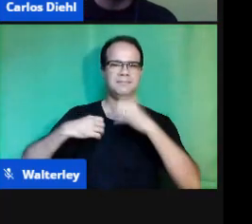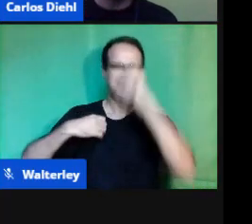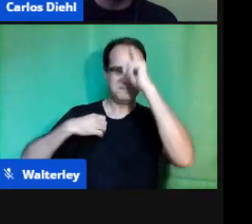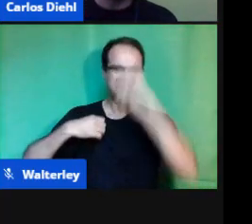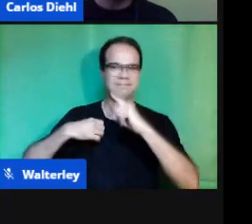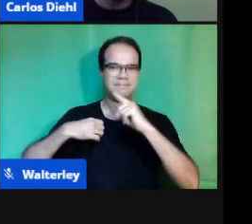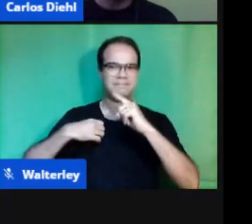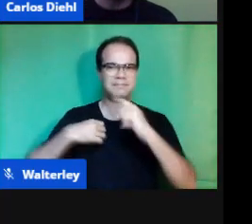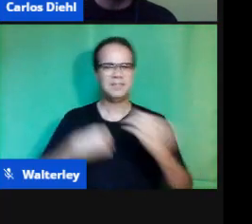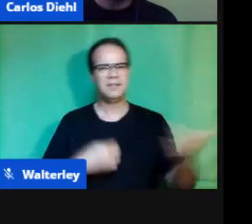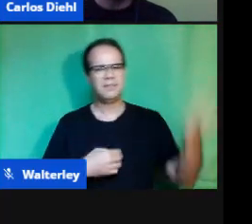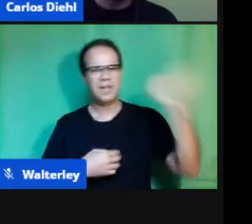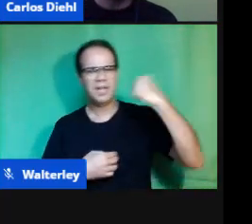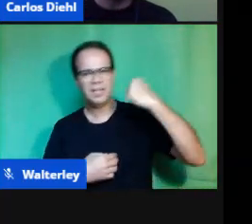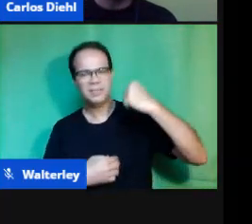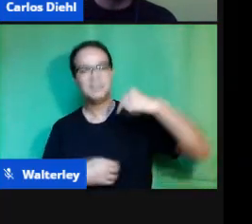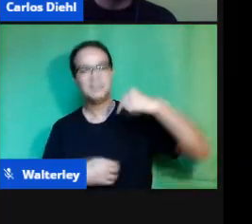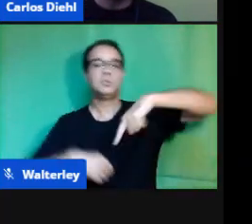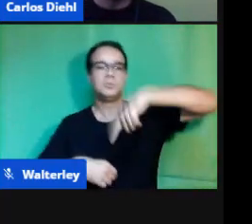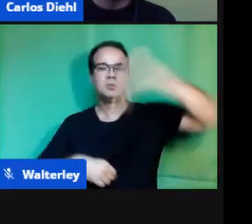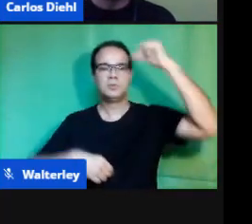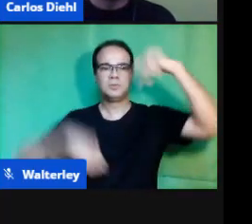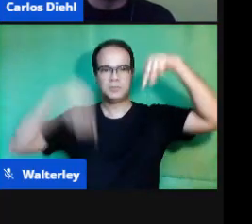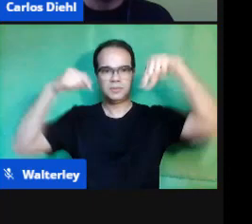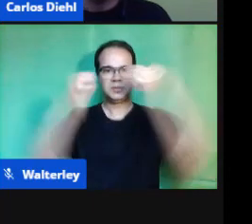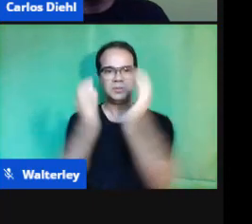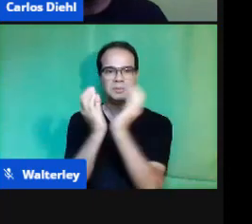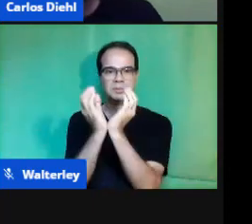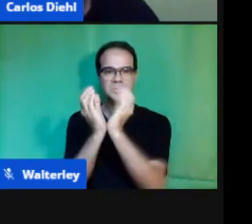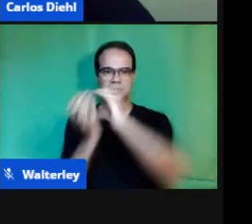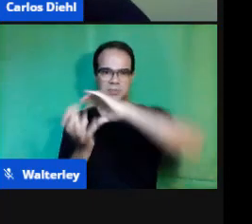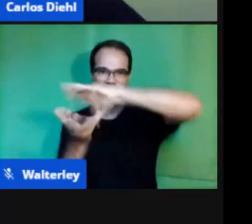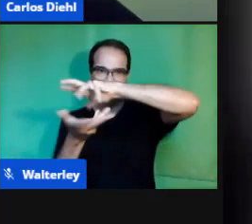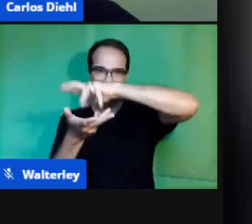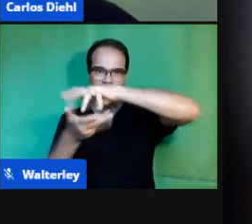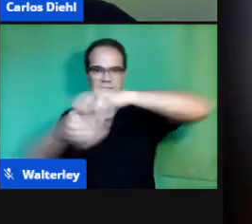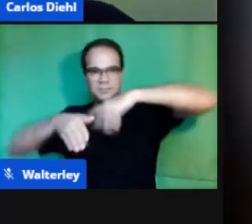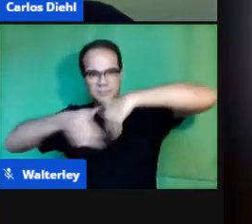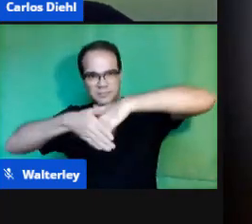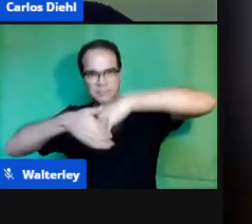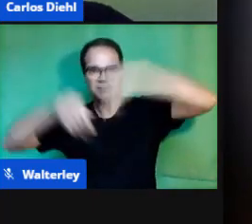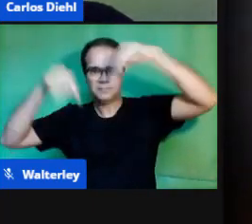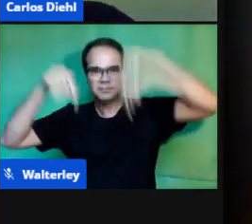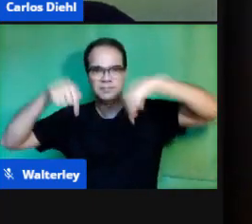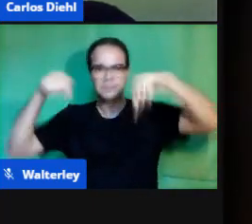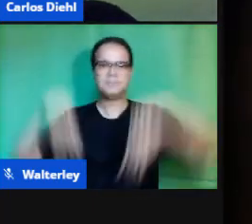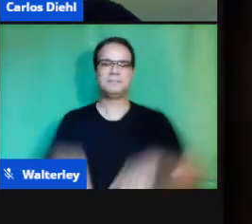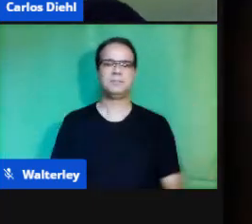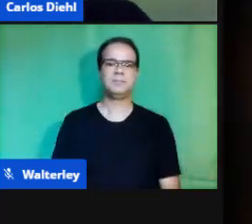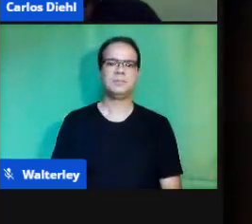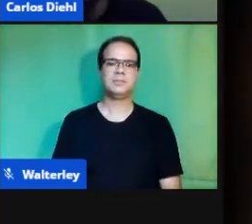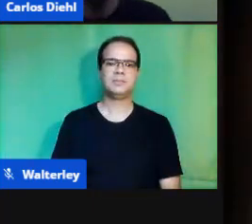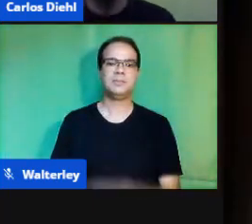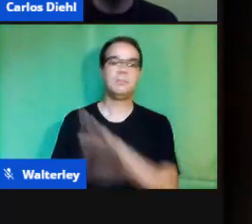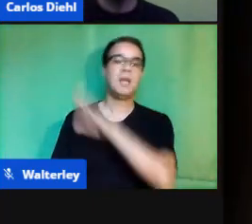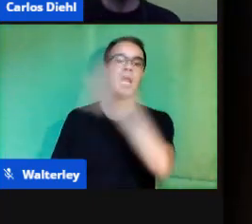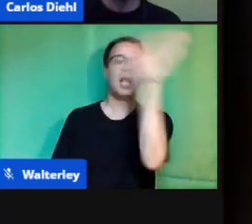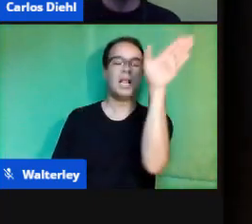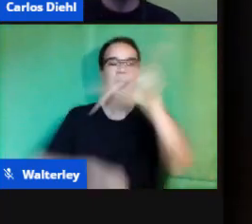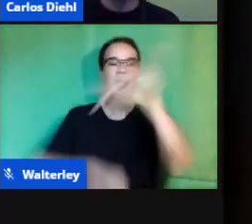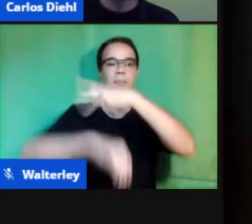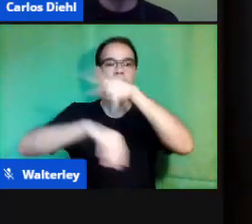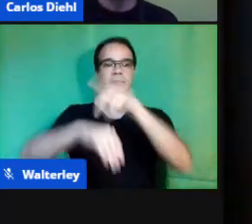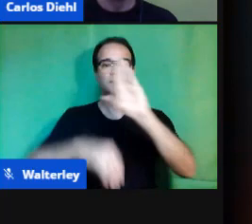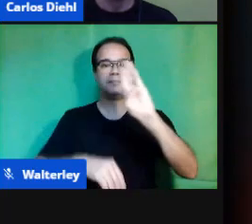a capital sul-mato-grossense ser uma das subsedes da Copa do Mundo de 2014. Neste domingo, em Nassau, nas Bahamas, o presidente da